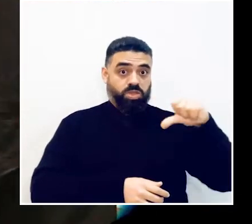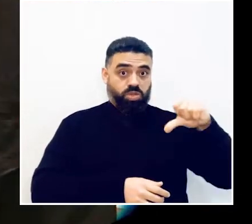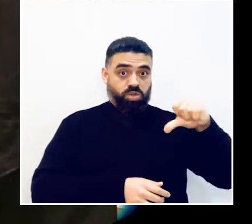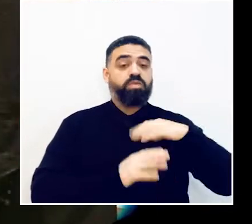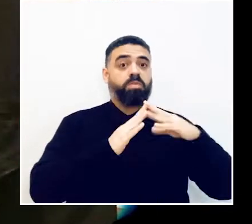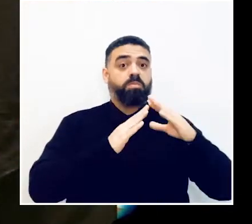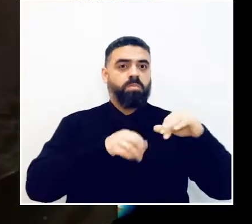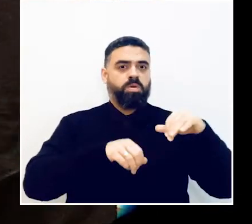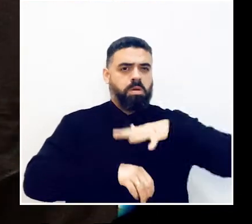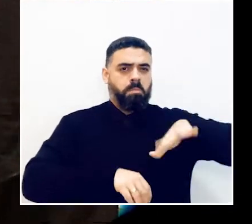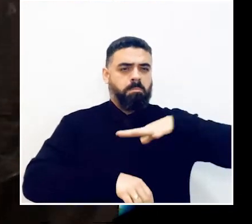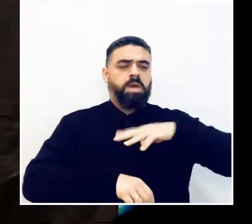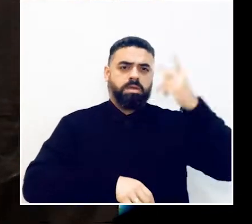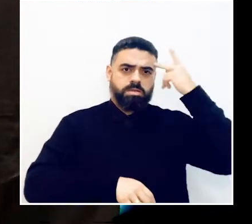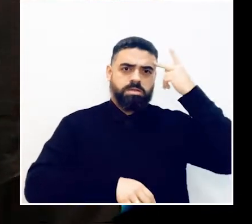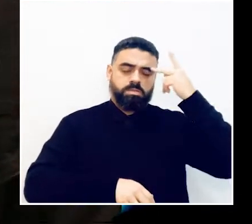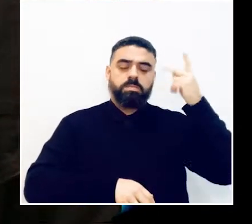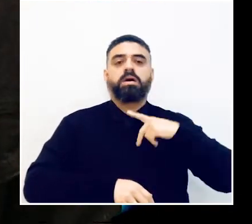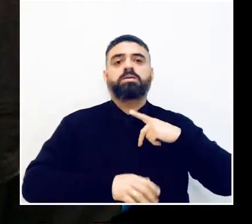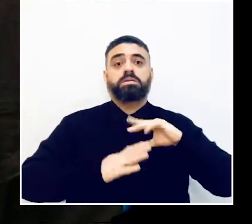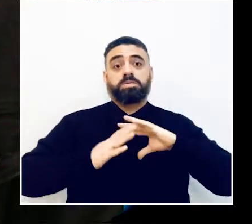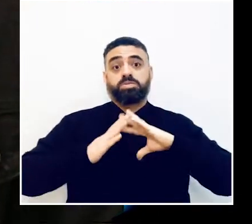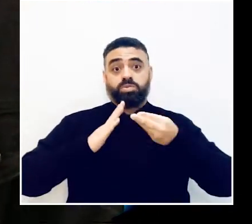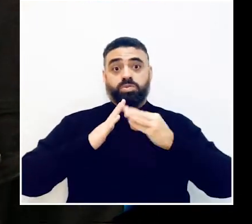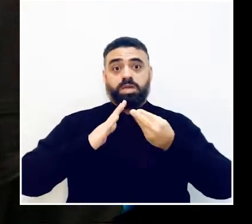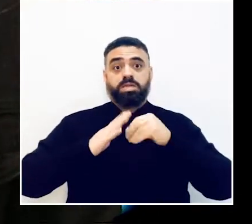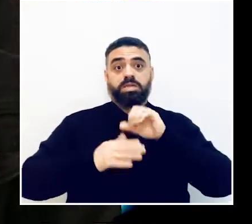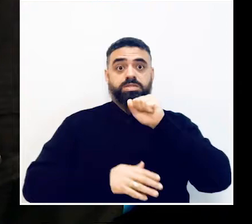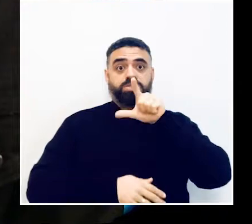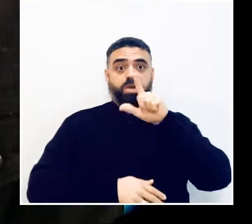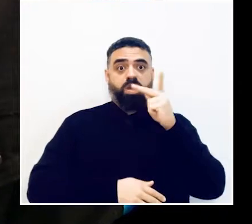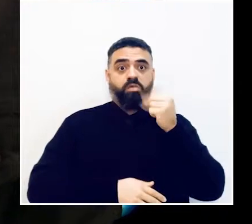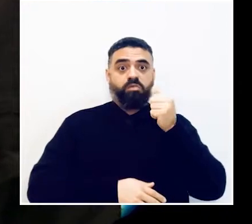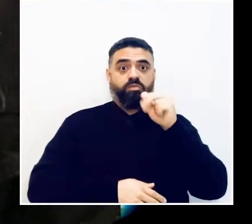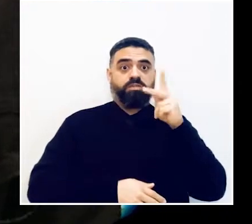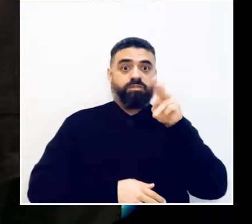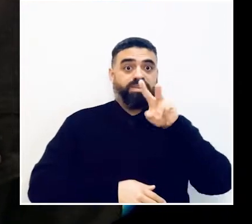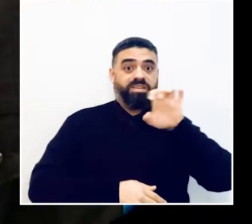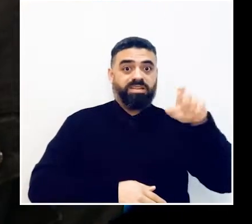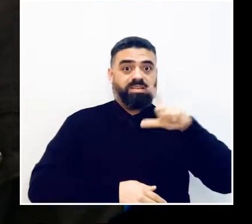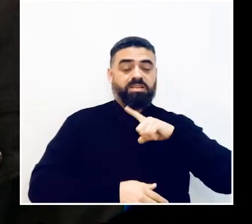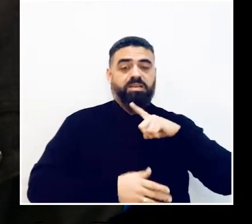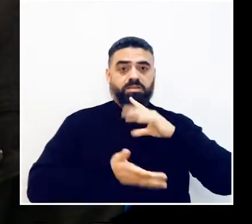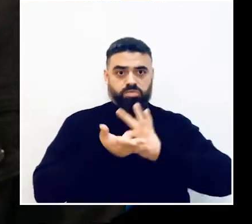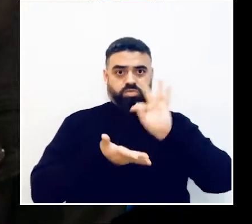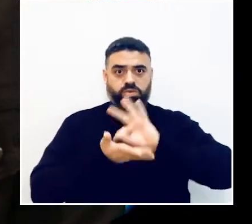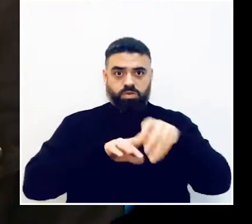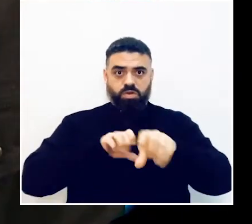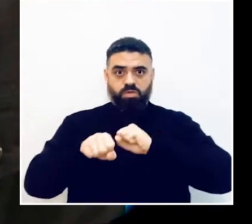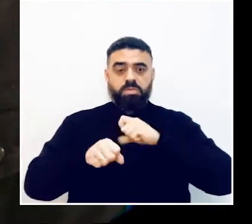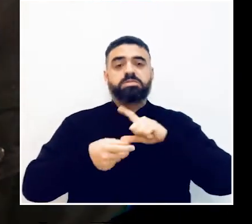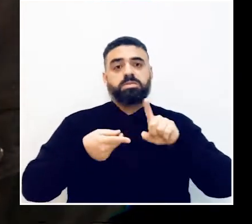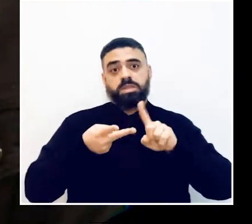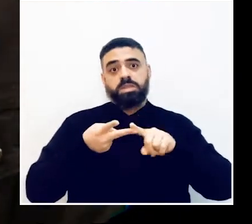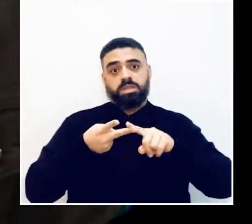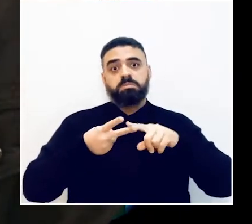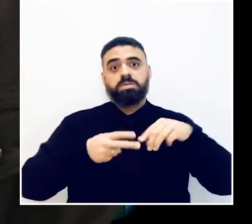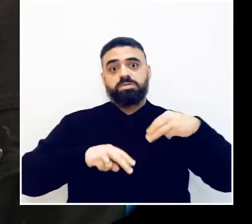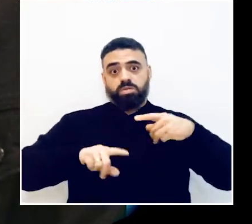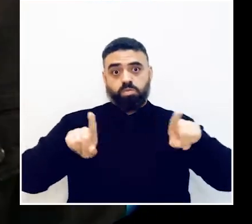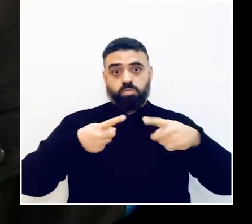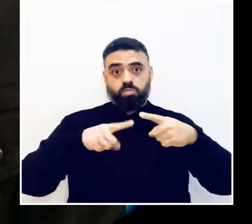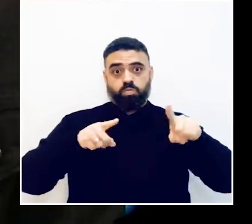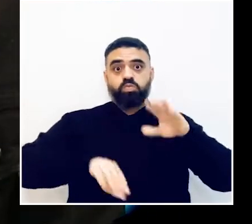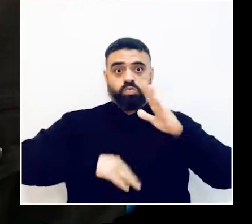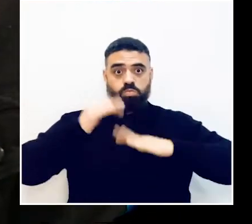Igreja Presbiteriana em Alphaville, da qual somos membros. Eu sou teólogo, músico, desde 2015, junto com o Guilherme Andrade, nós